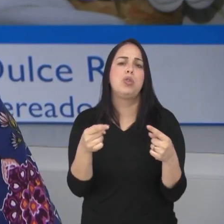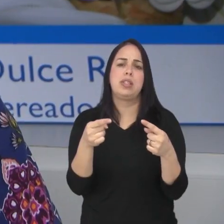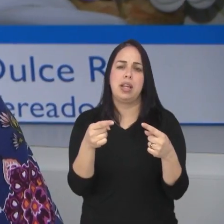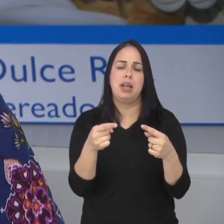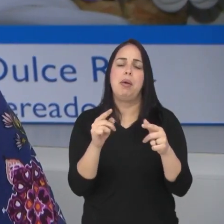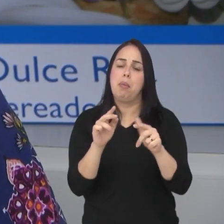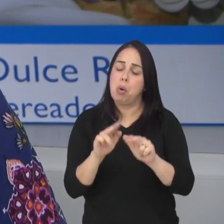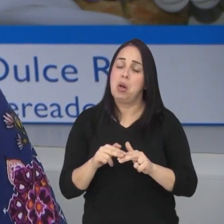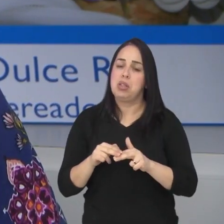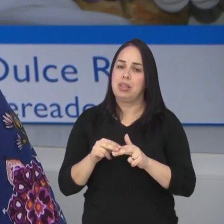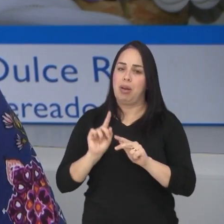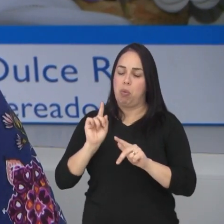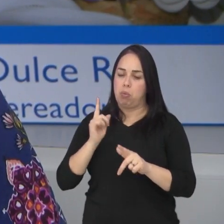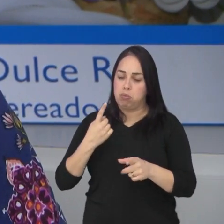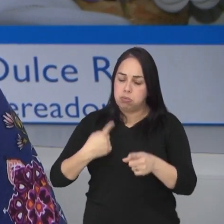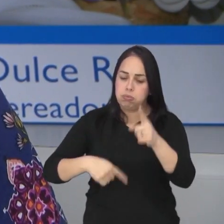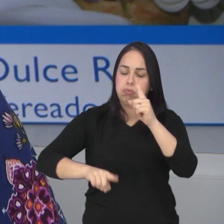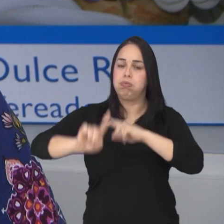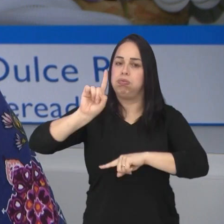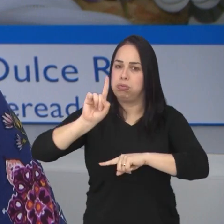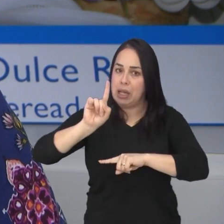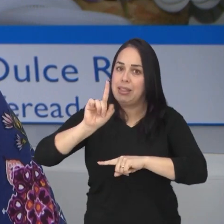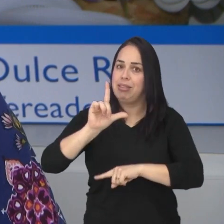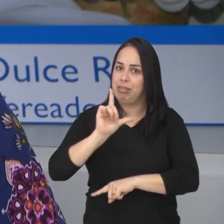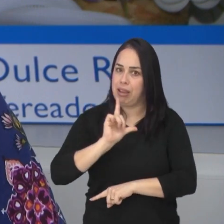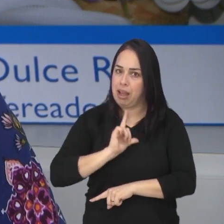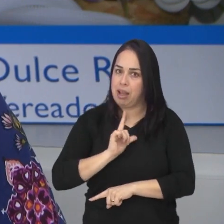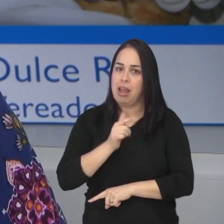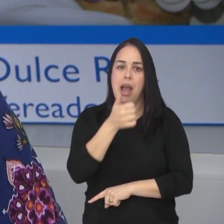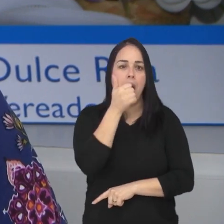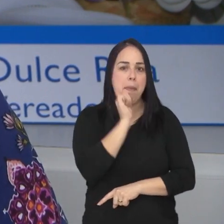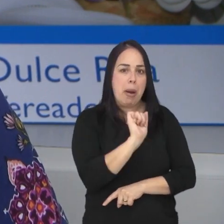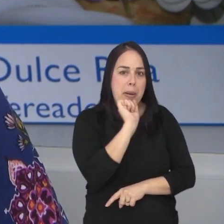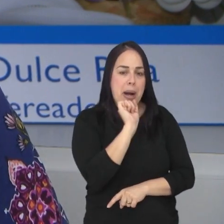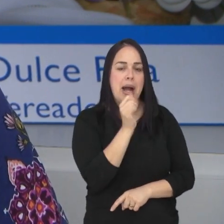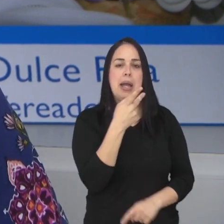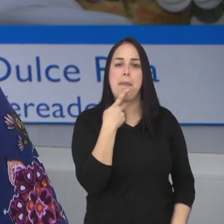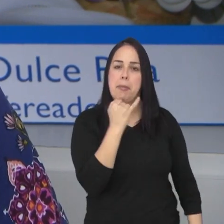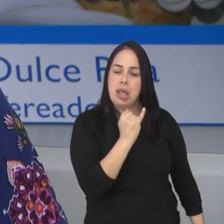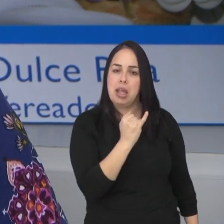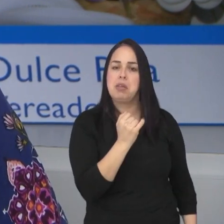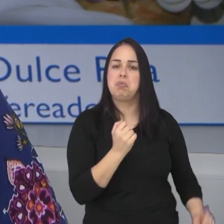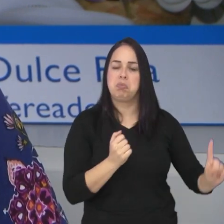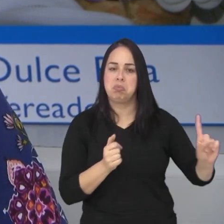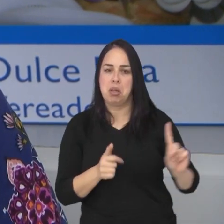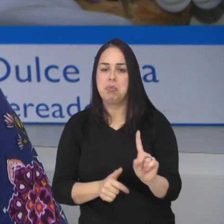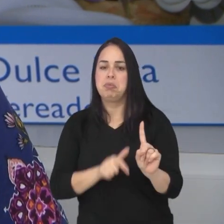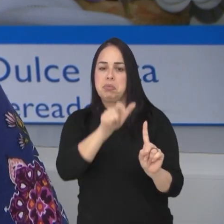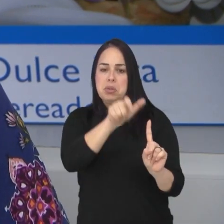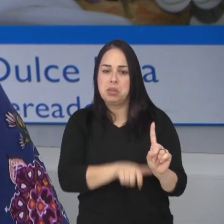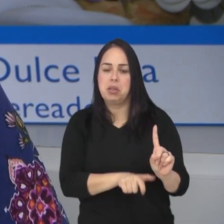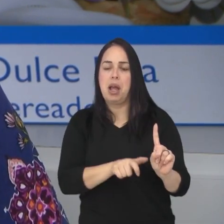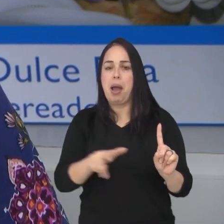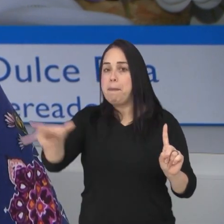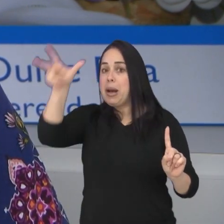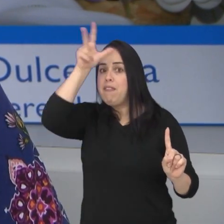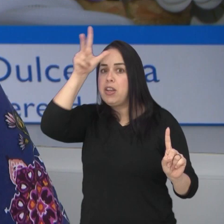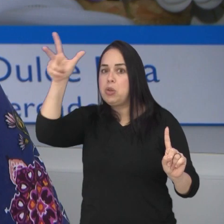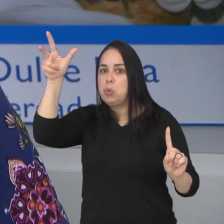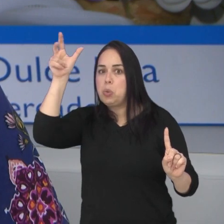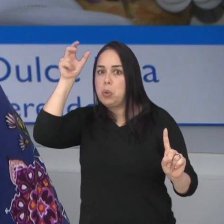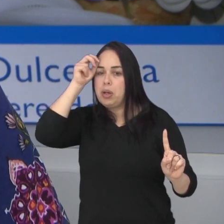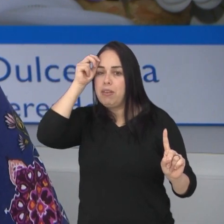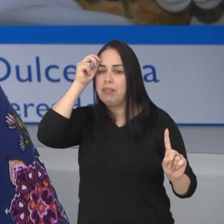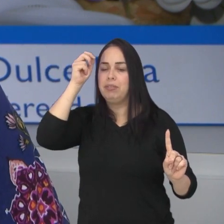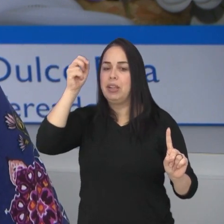nós tivemos alguns avanços. Um avanço grande que eu acho foi que as mães, teve grande participação das mães. A prefeitura